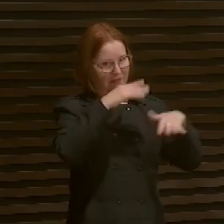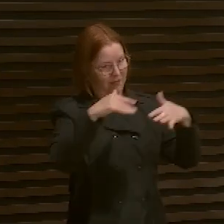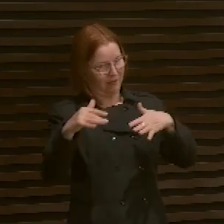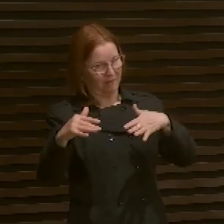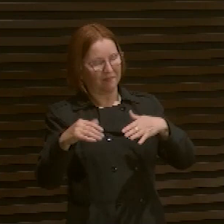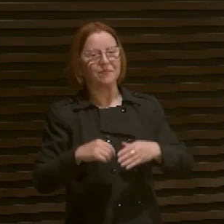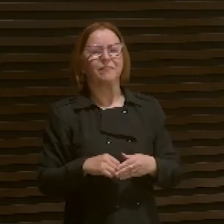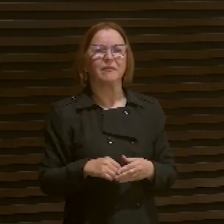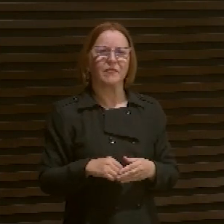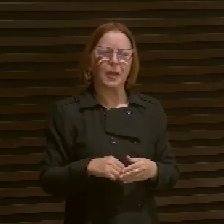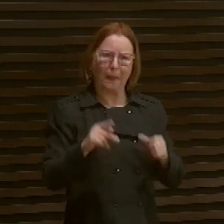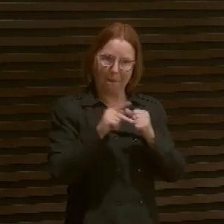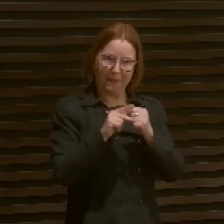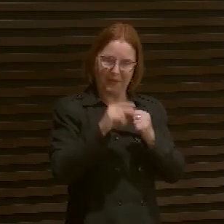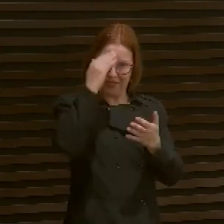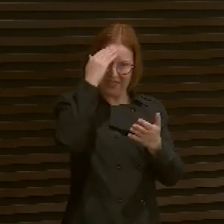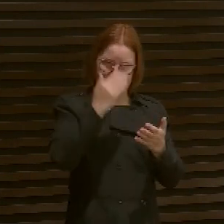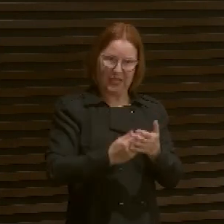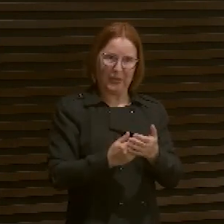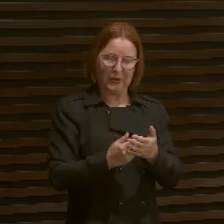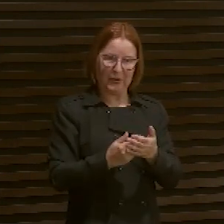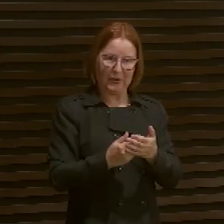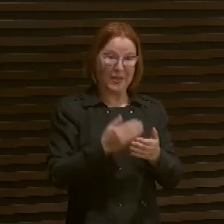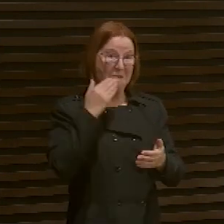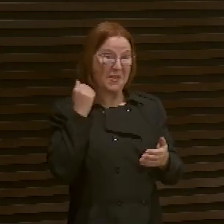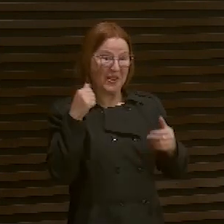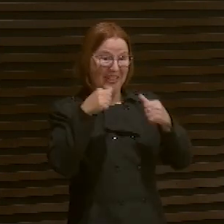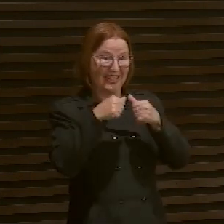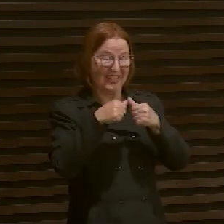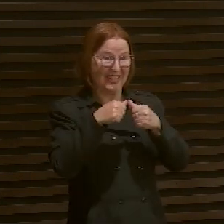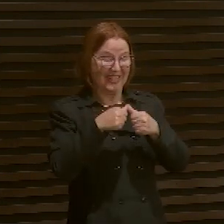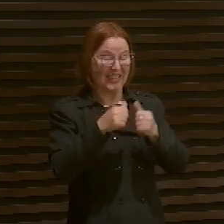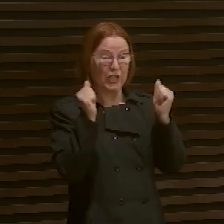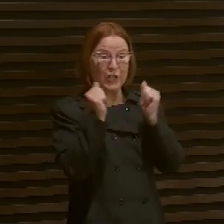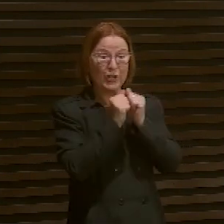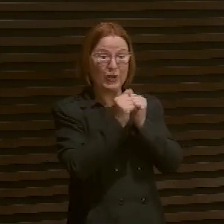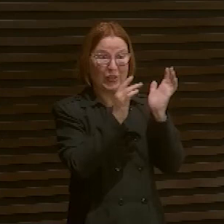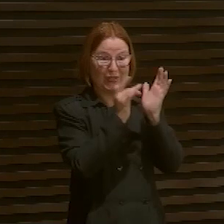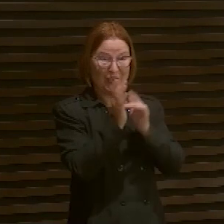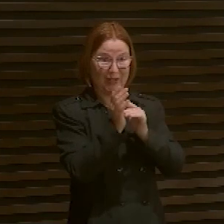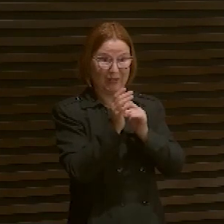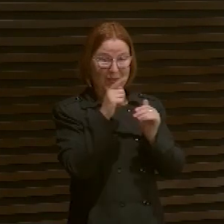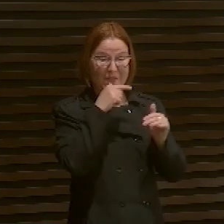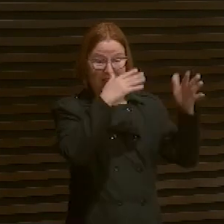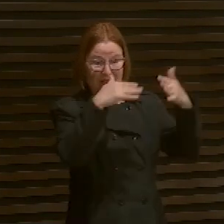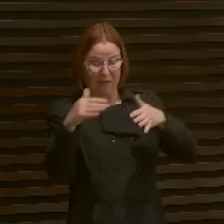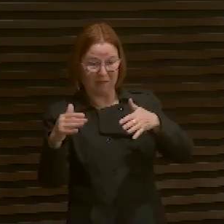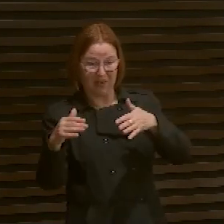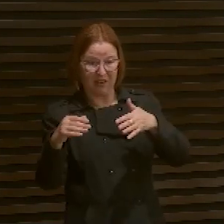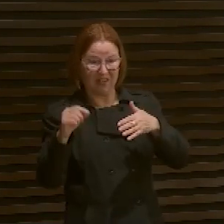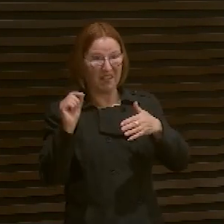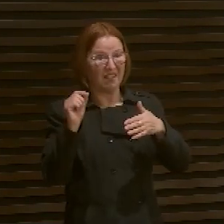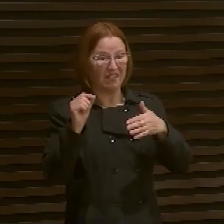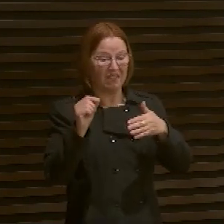aqui? Pedro creu que era melhor estar com Jesus lá no meio do mar do que ficar no barco